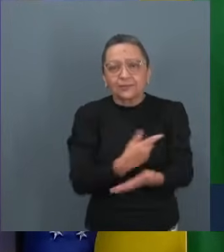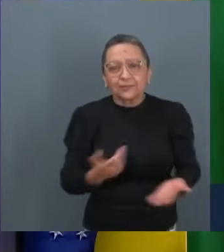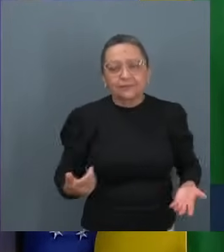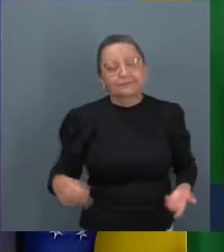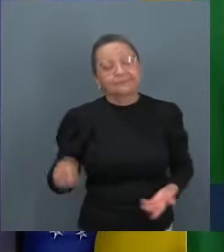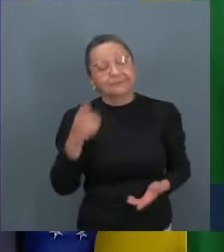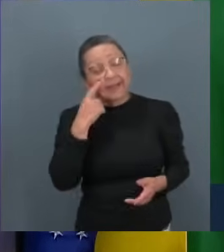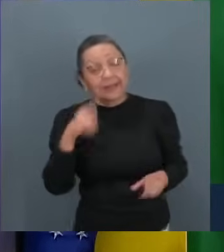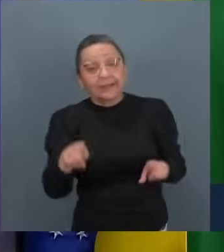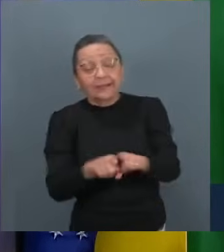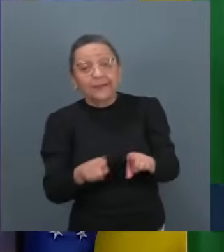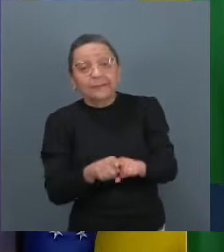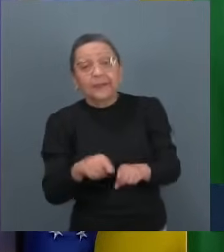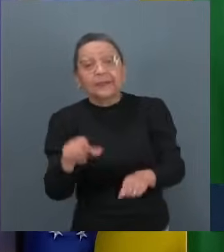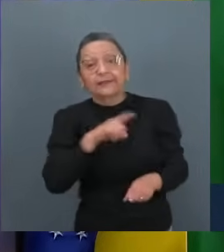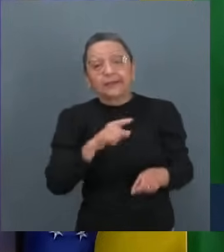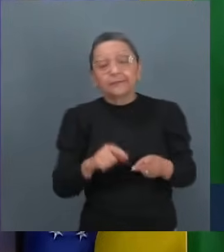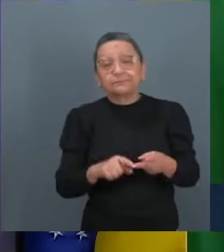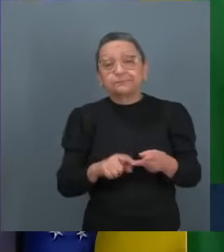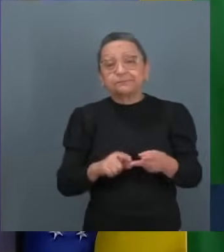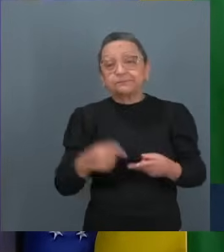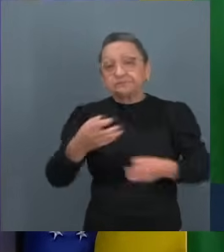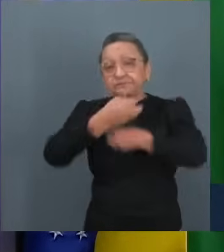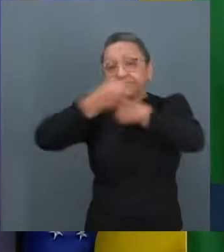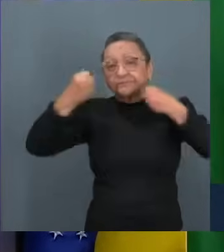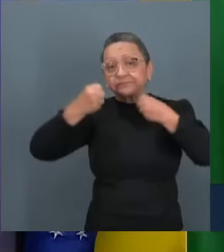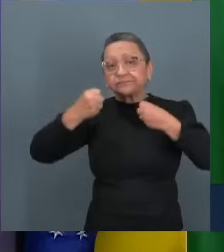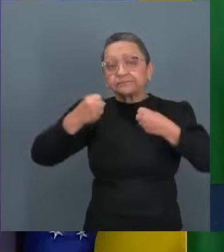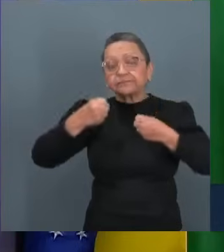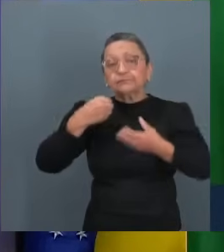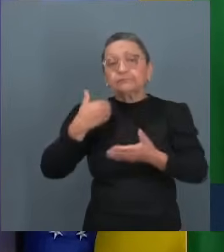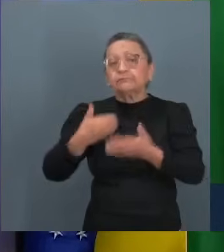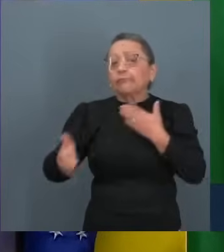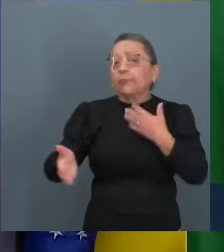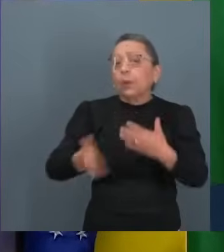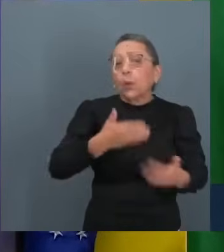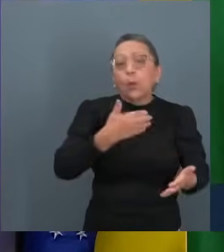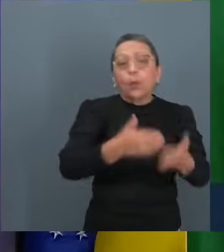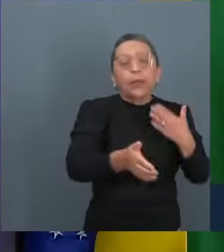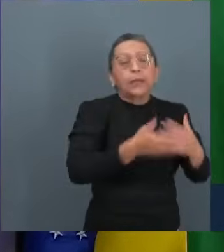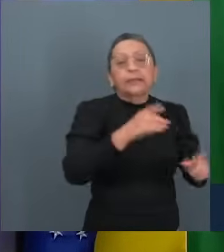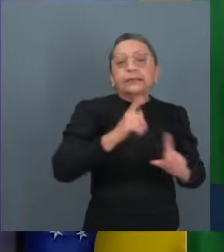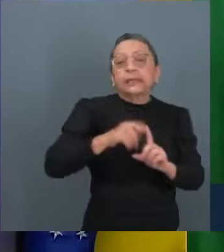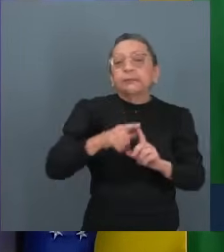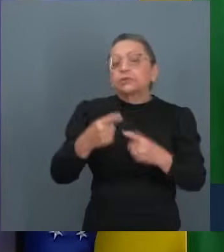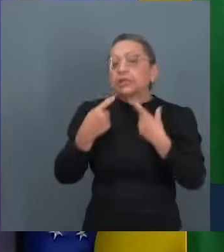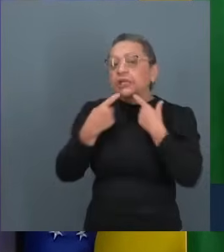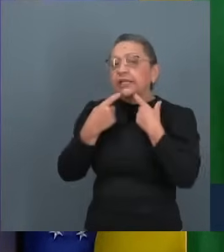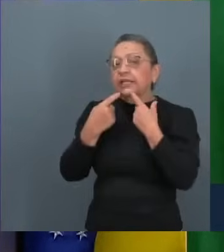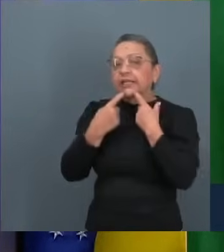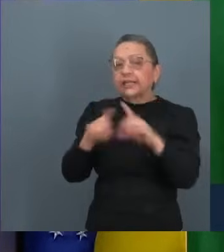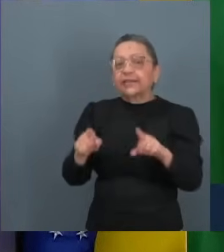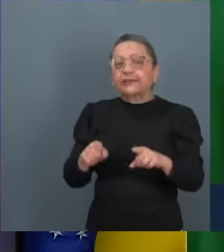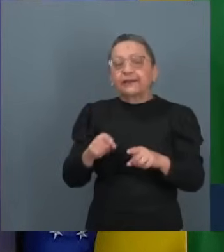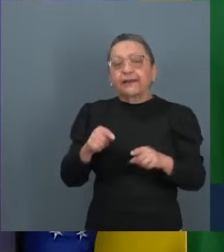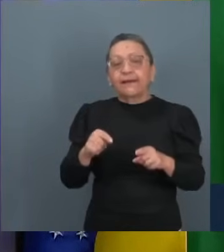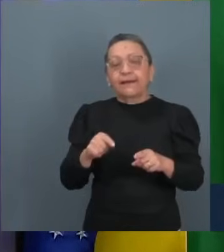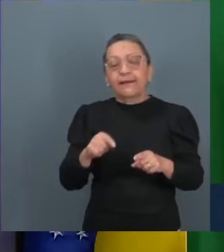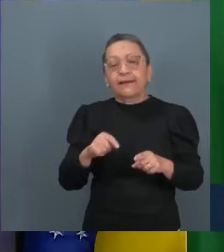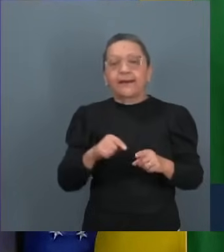Também receberia censura prévia qualquer crítica aos habeas corpus dados pelo ministro Gilmar Mendes.